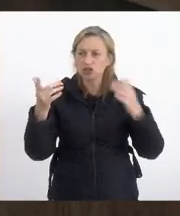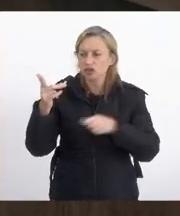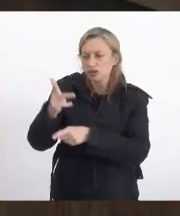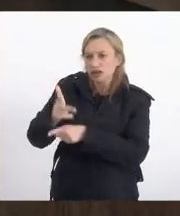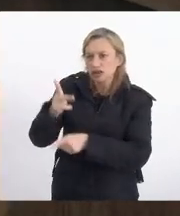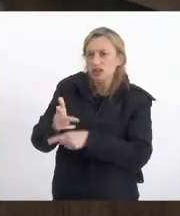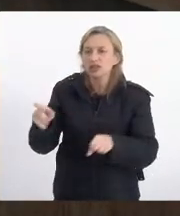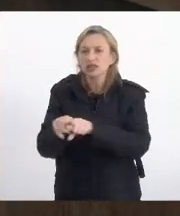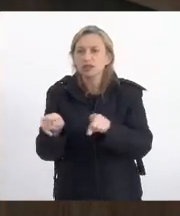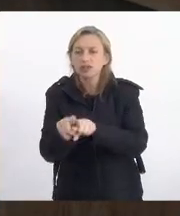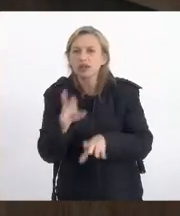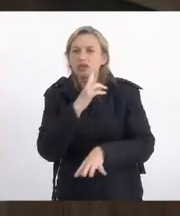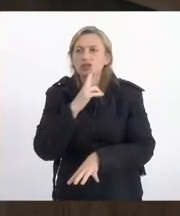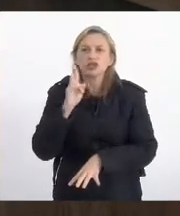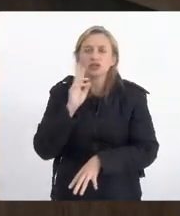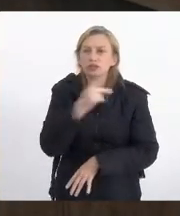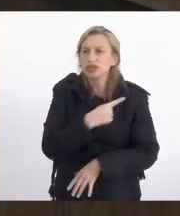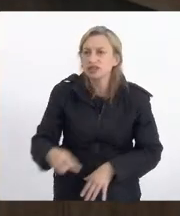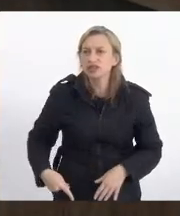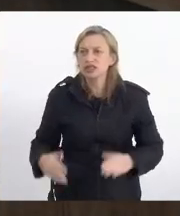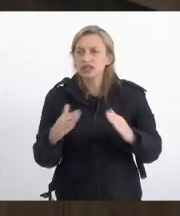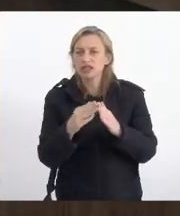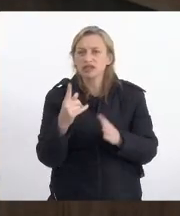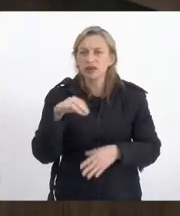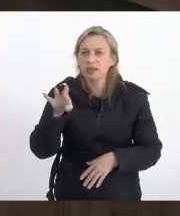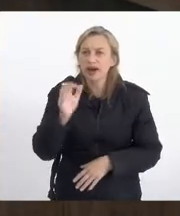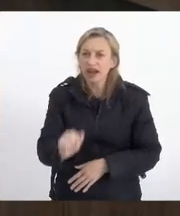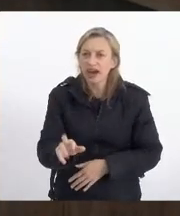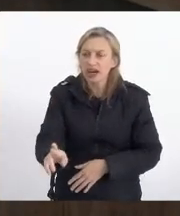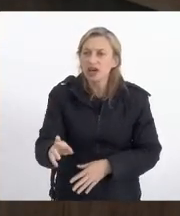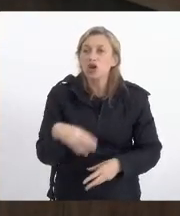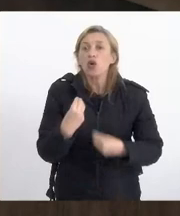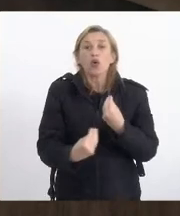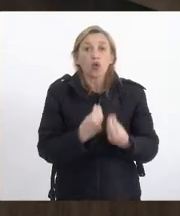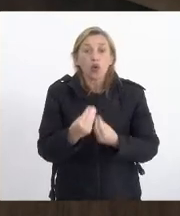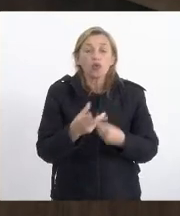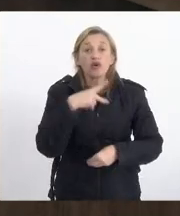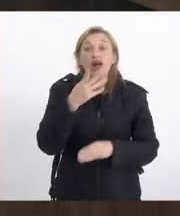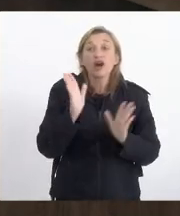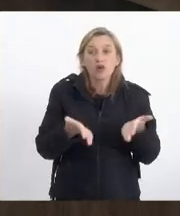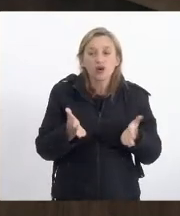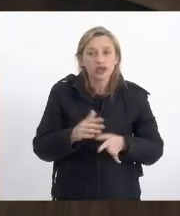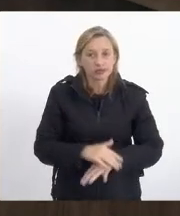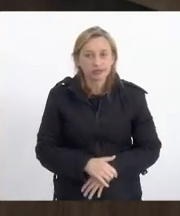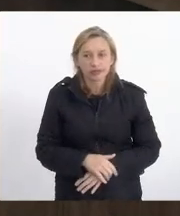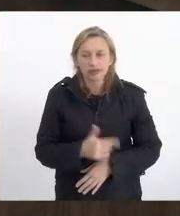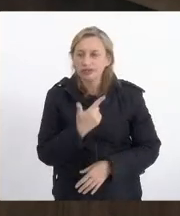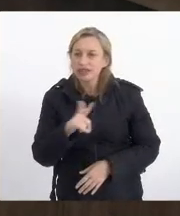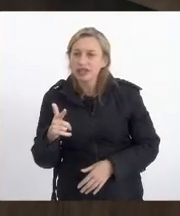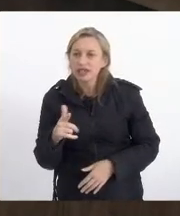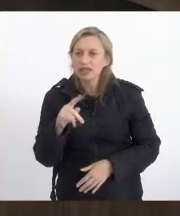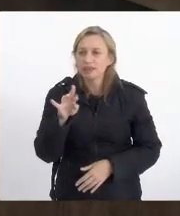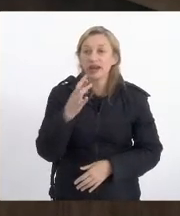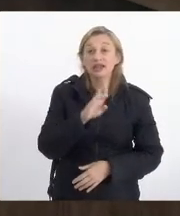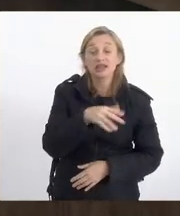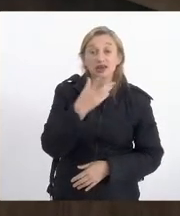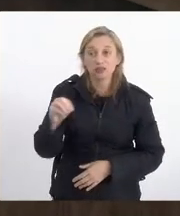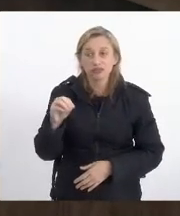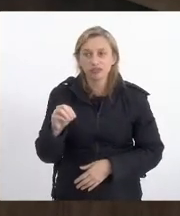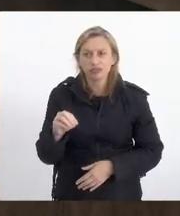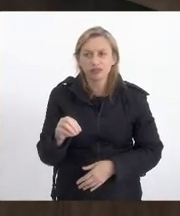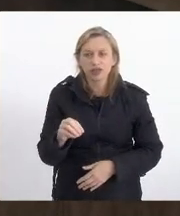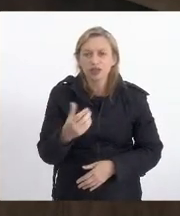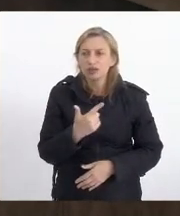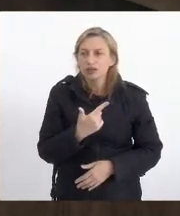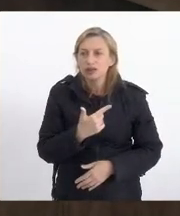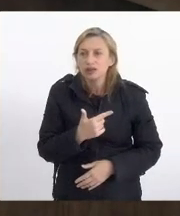com o presidente dessa casa e diz que vai equiparar. E como é que nós vamos falar agora que não vai haver equiparação? Porque não há,